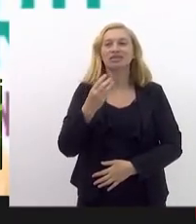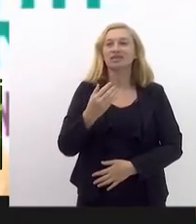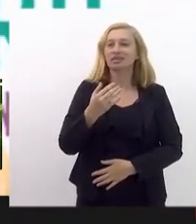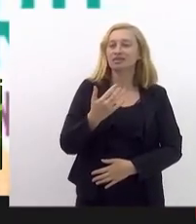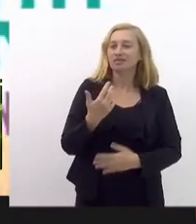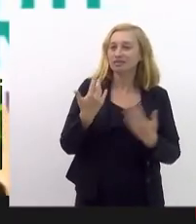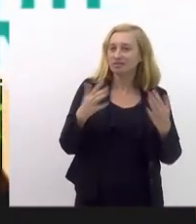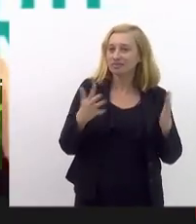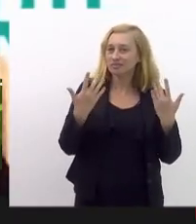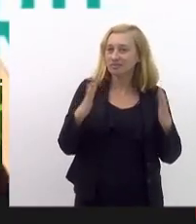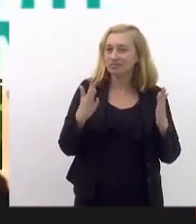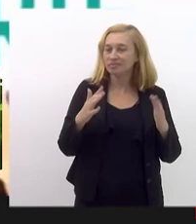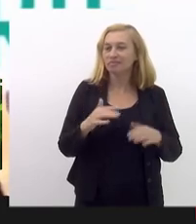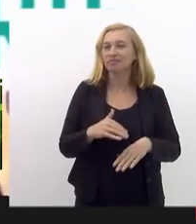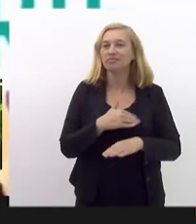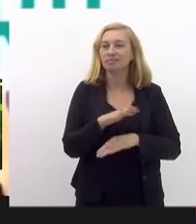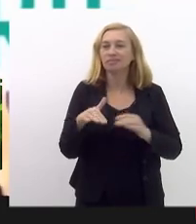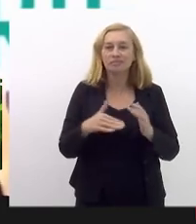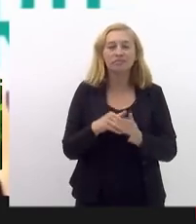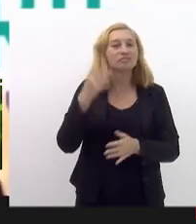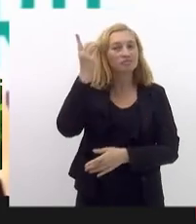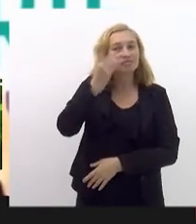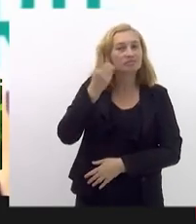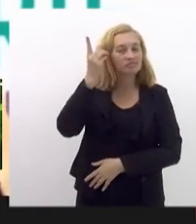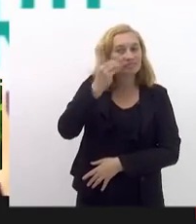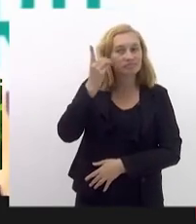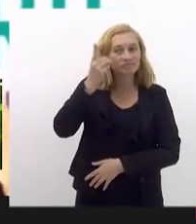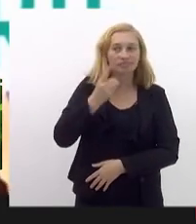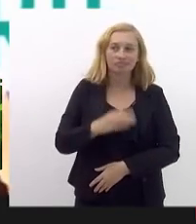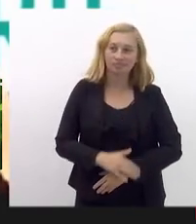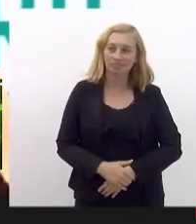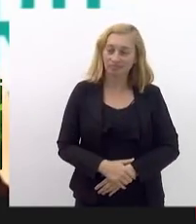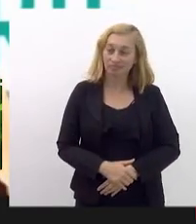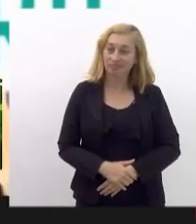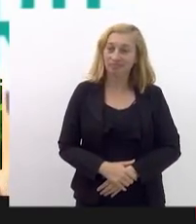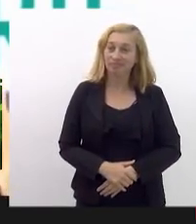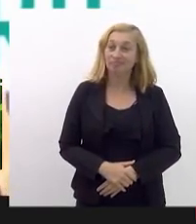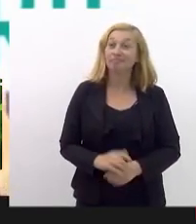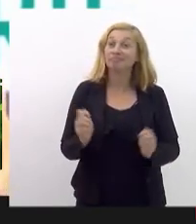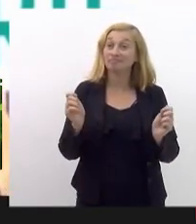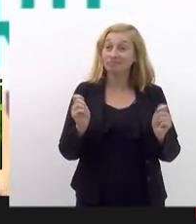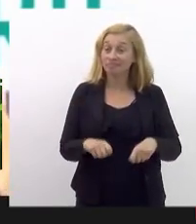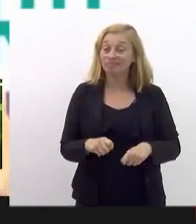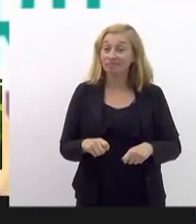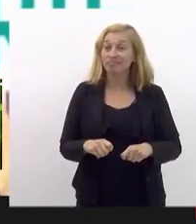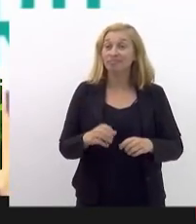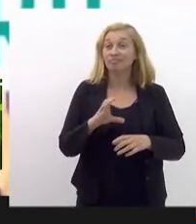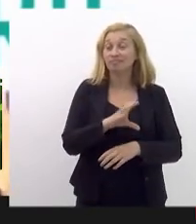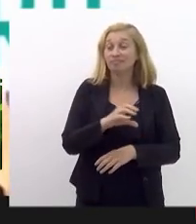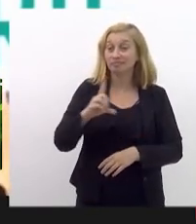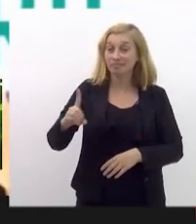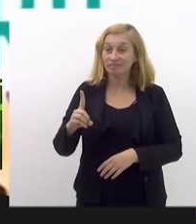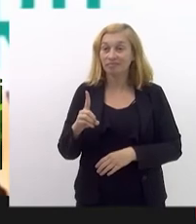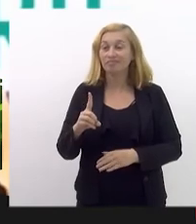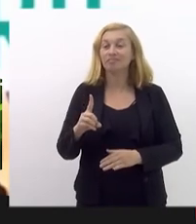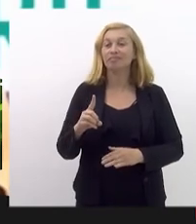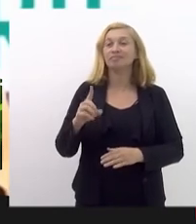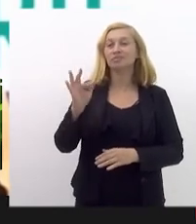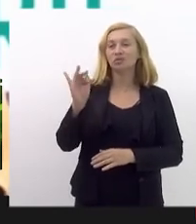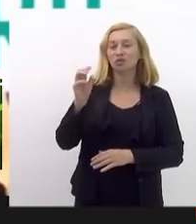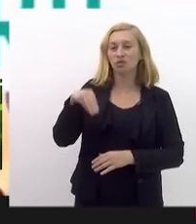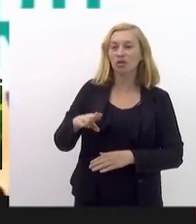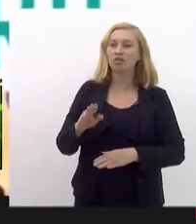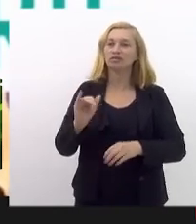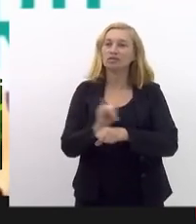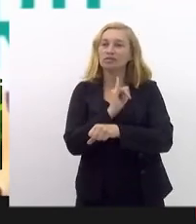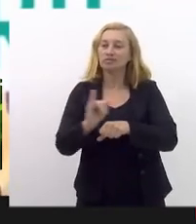cumprimentando, cumprimento a todos os parlamentares. Nossa competente coordenadora do Fórum de Desenvolvimento Estratégico,